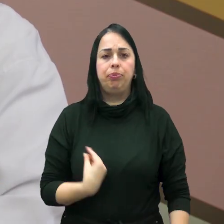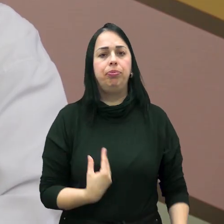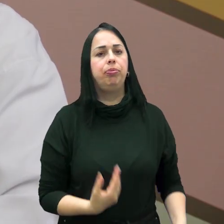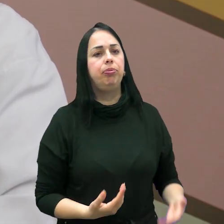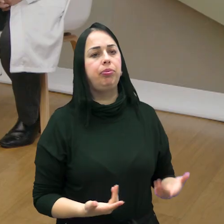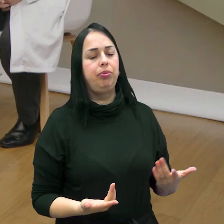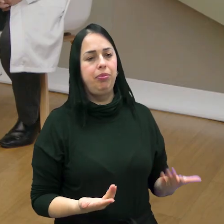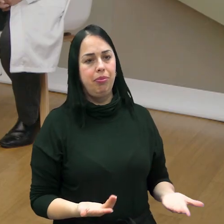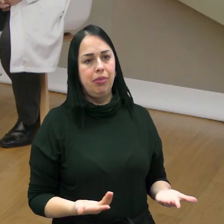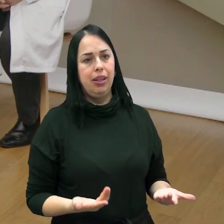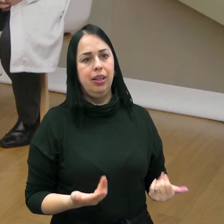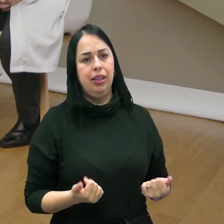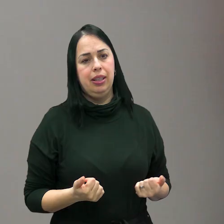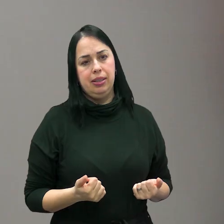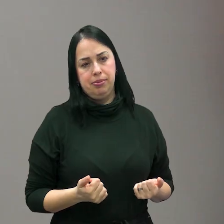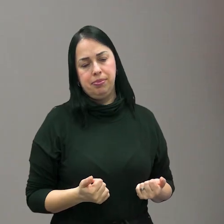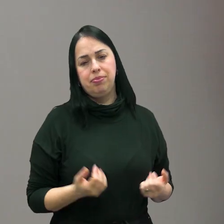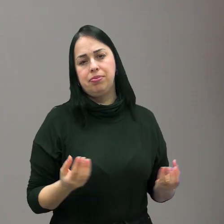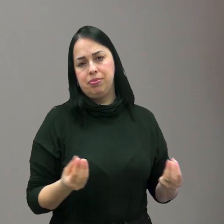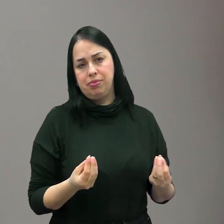pessoa. Além, né, de